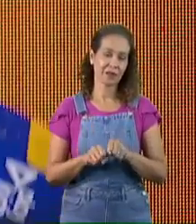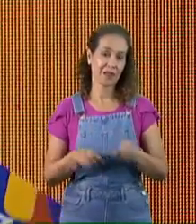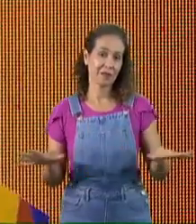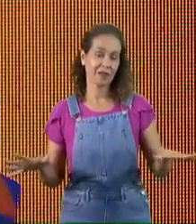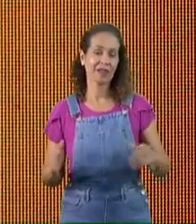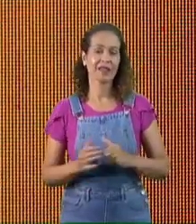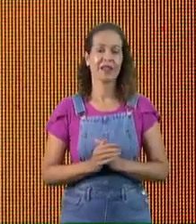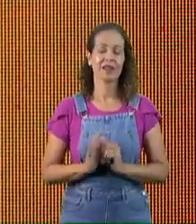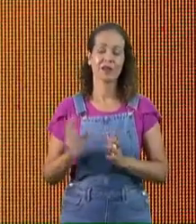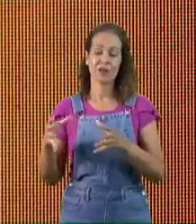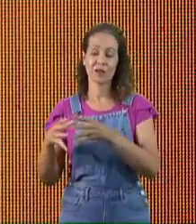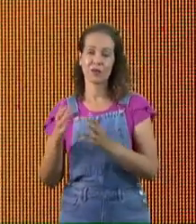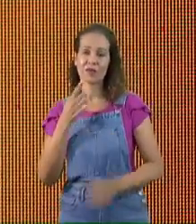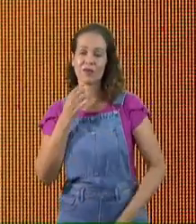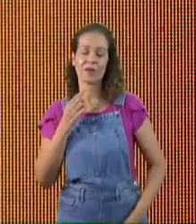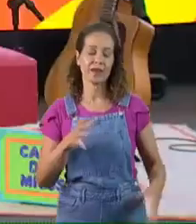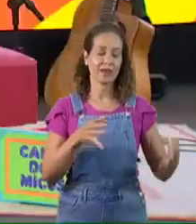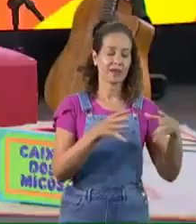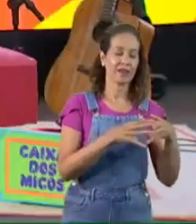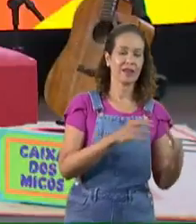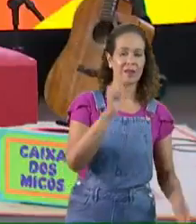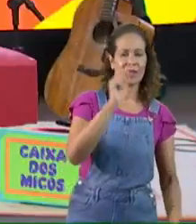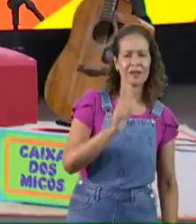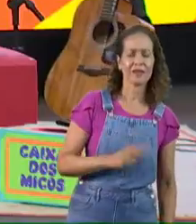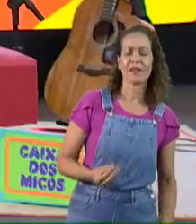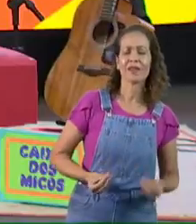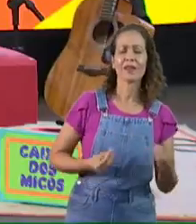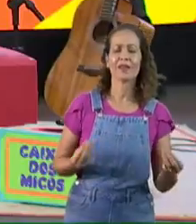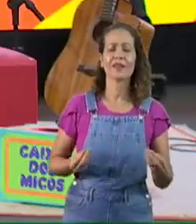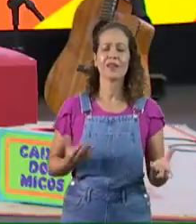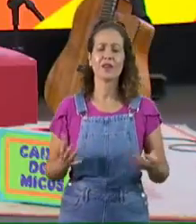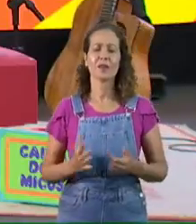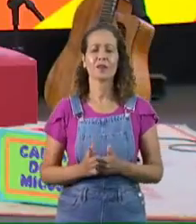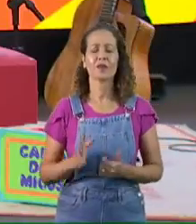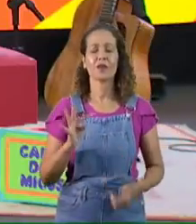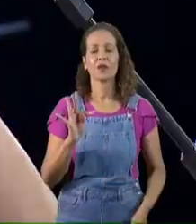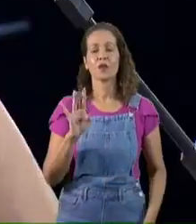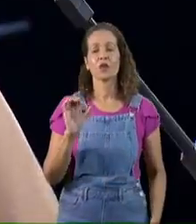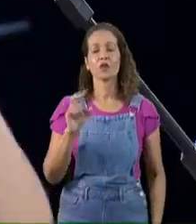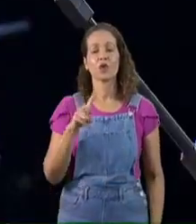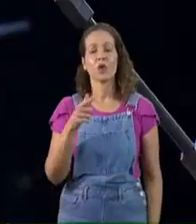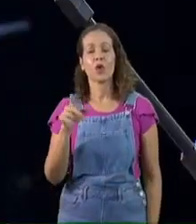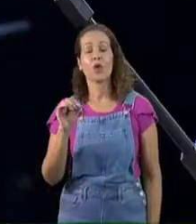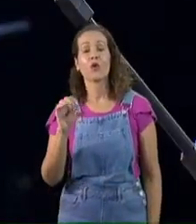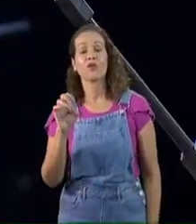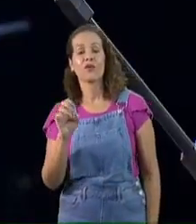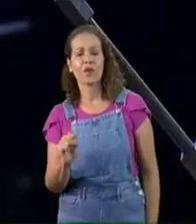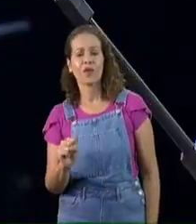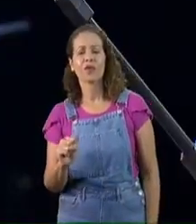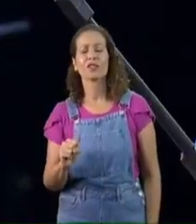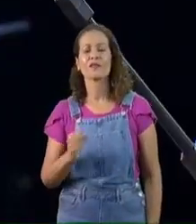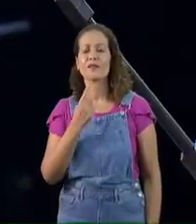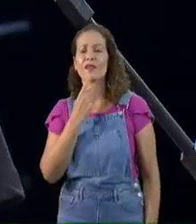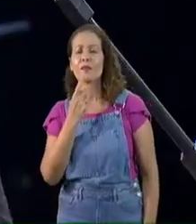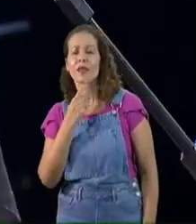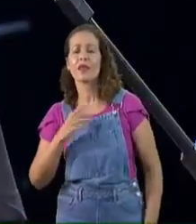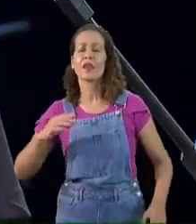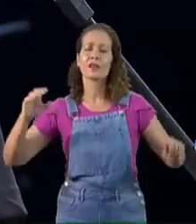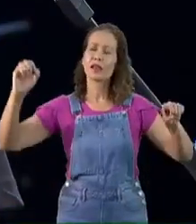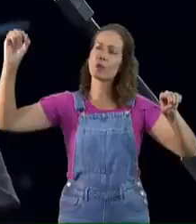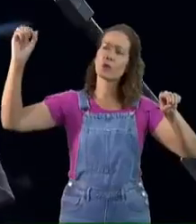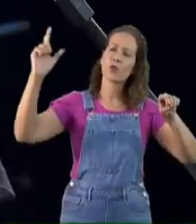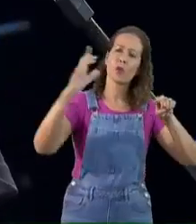equipe vermelha, a equipe azul. Fala o nome, qual que era? Foram os Trovão? trovões vermelhos, os cometas amarelos e os